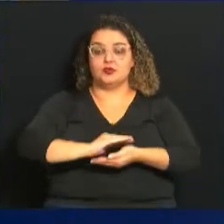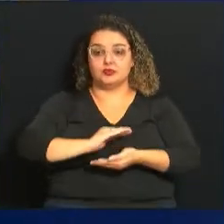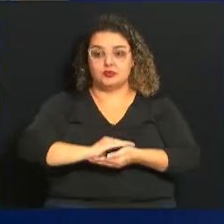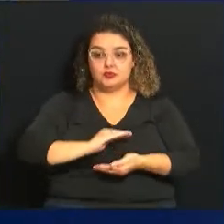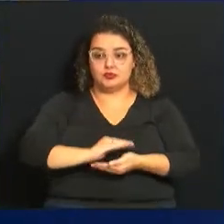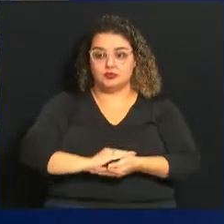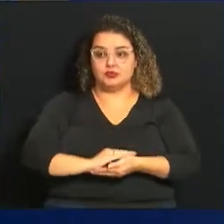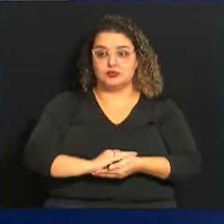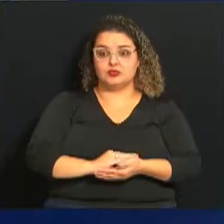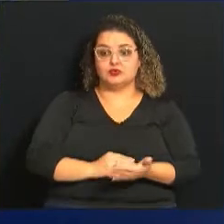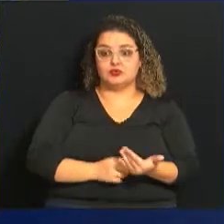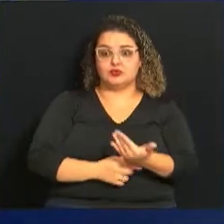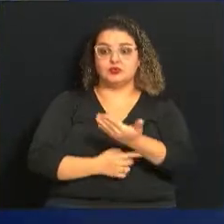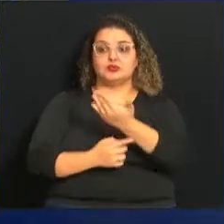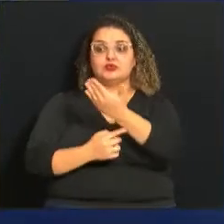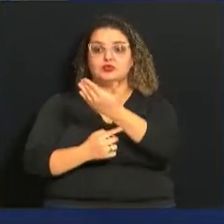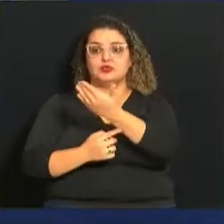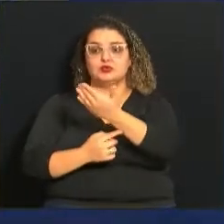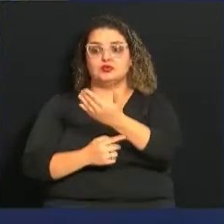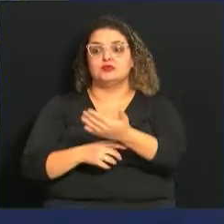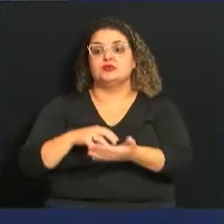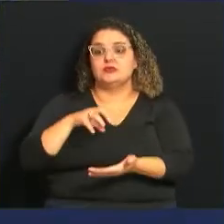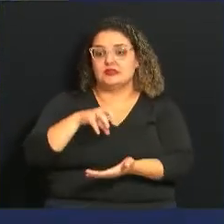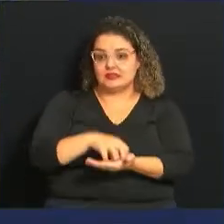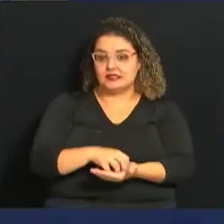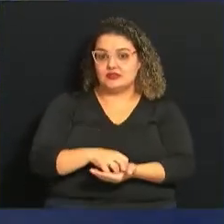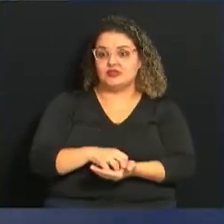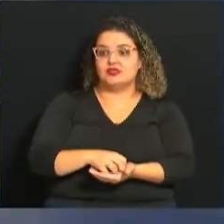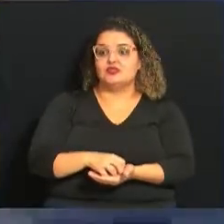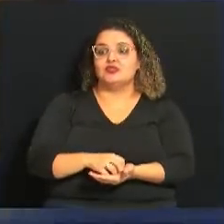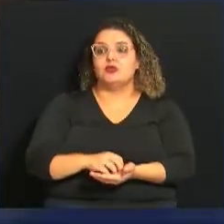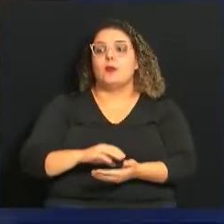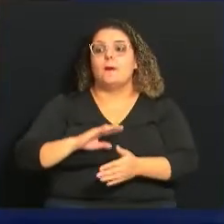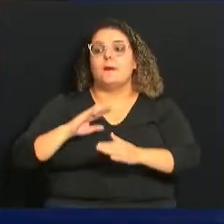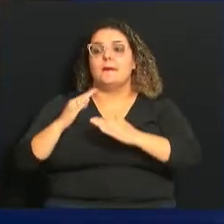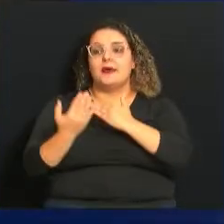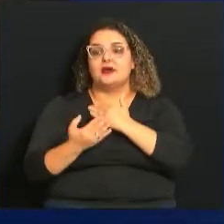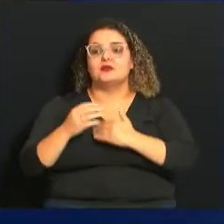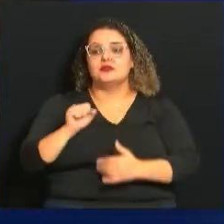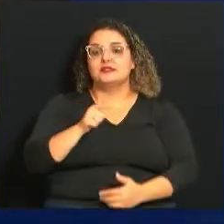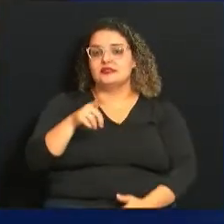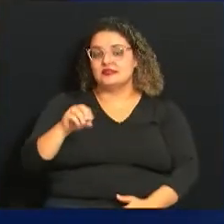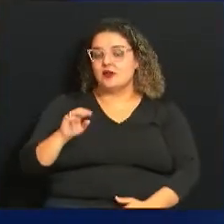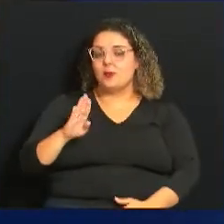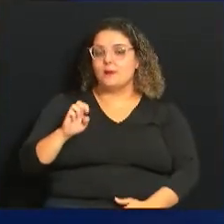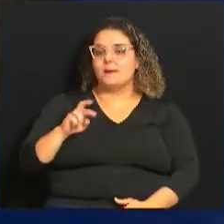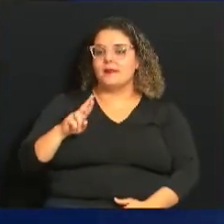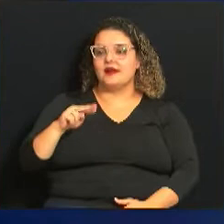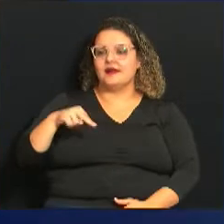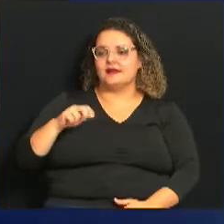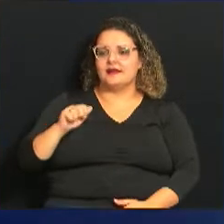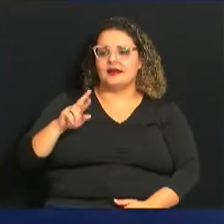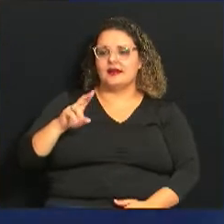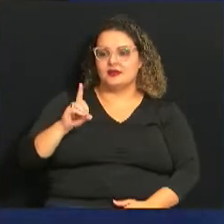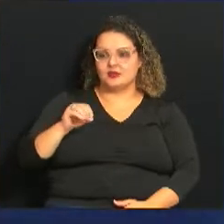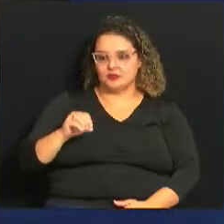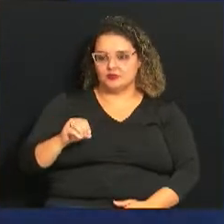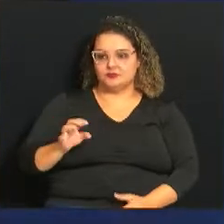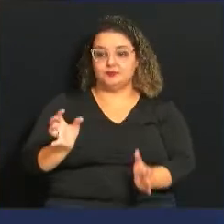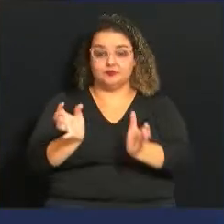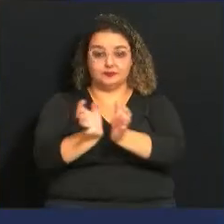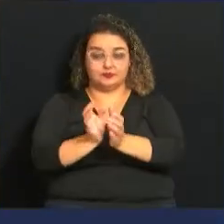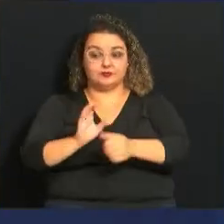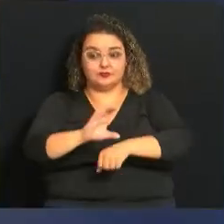Digital na sede da R6, no bairro São Bernardo. Ontem foi dia de reunião da Comissão de